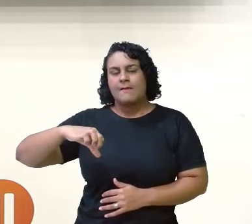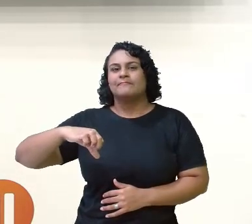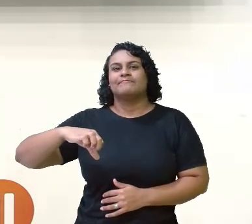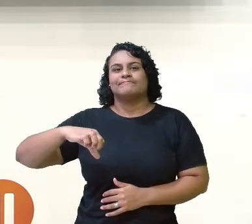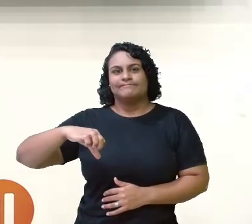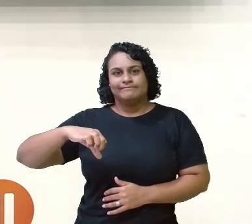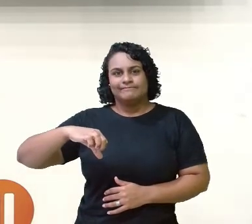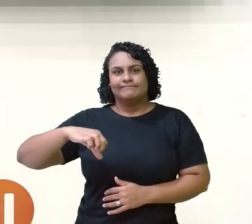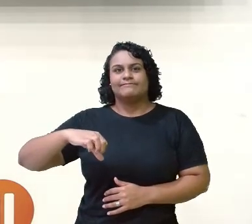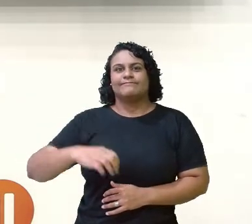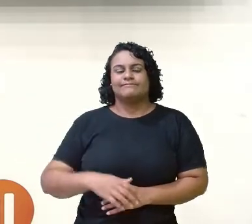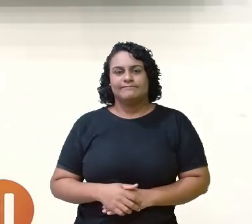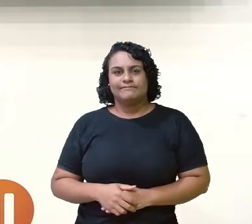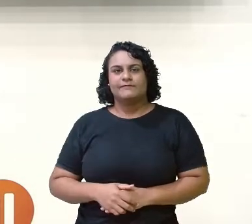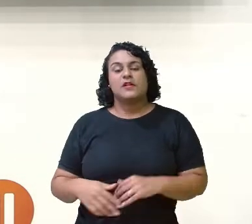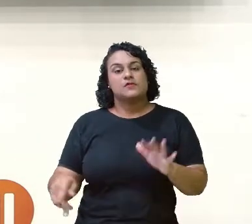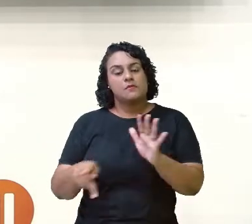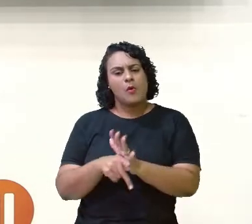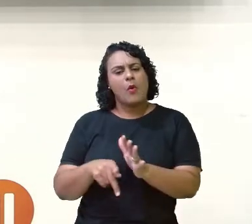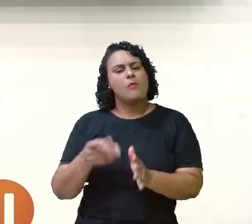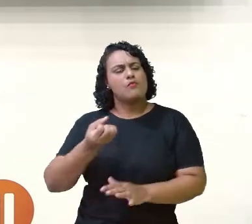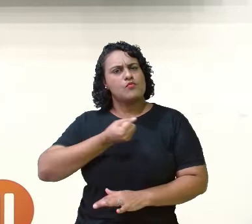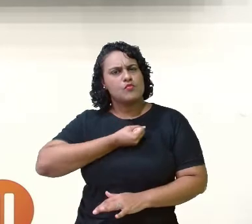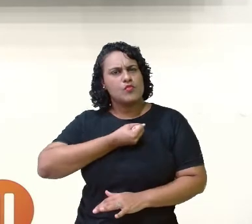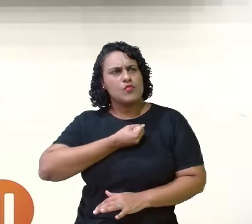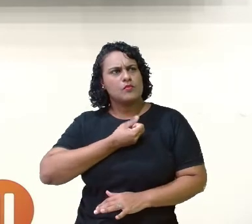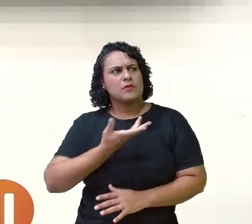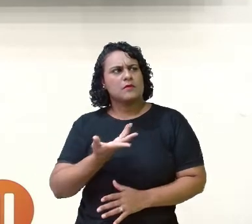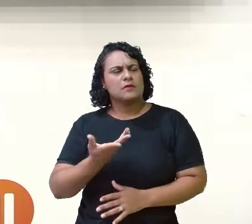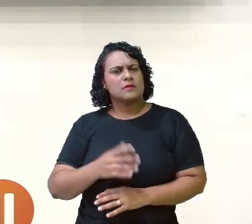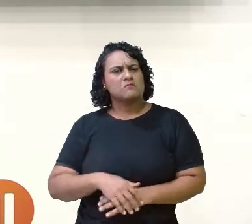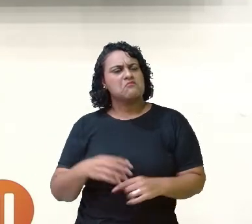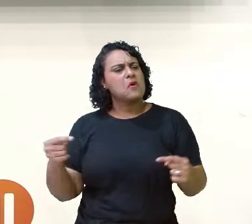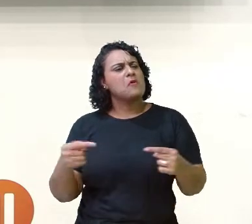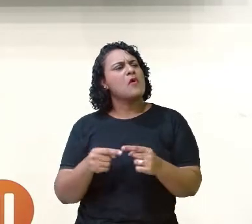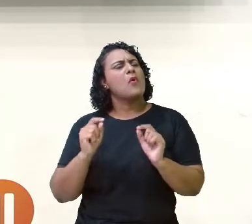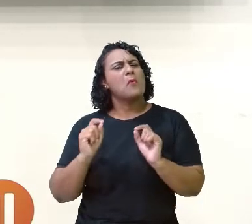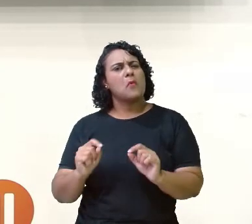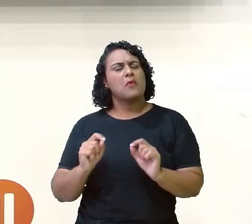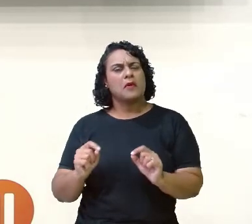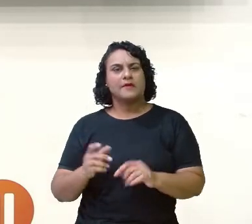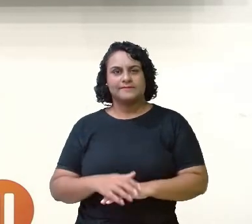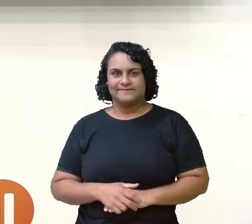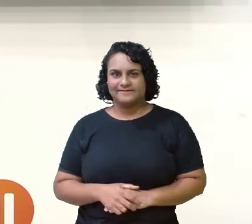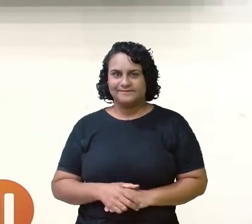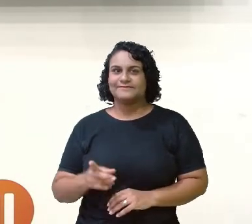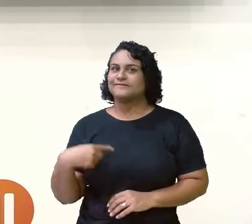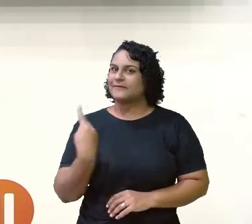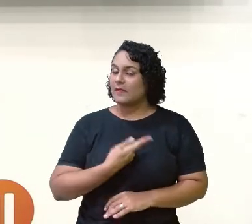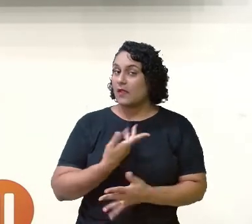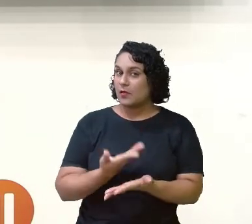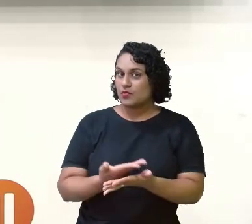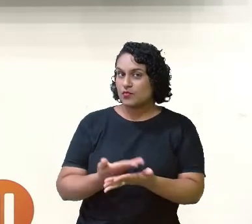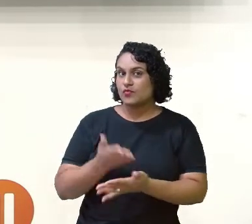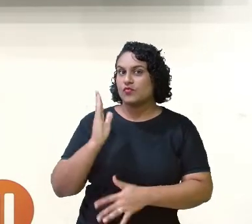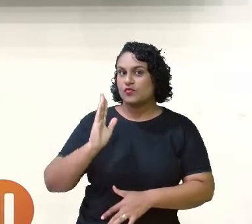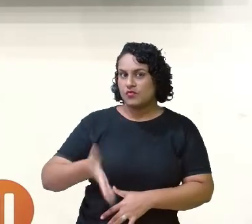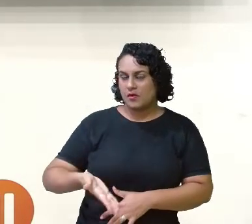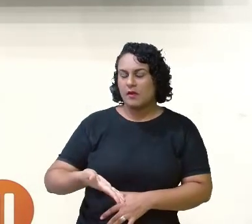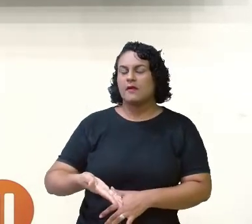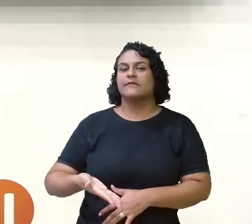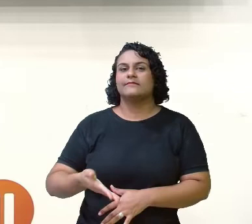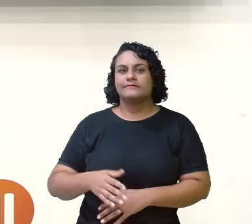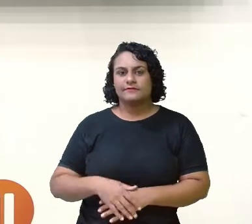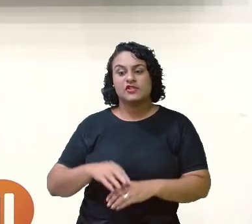eles formam os números. Professora, e o que é que tem a ver isso? A gente já estudou, né? Eu já dei essa aula